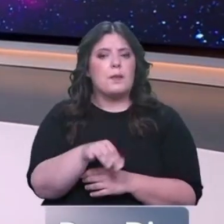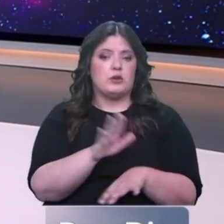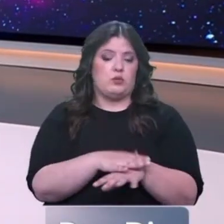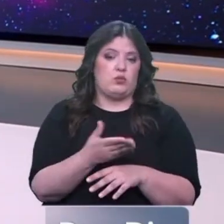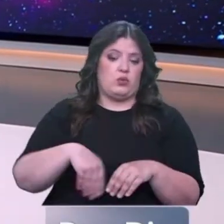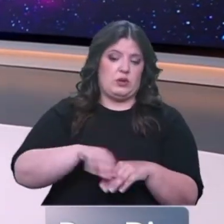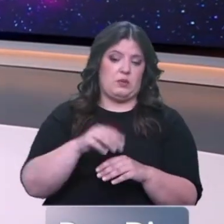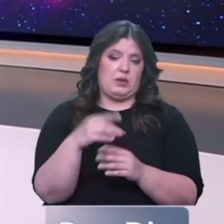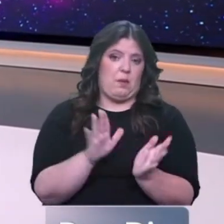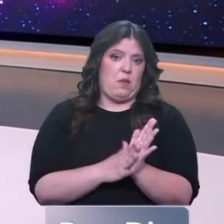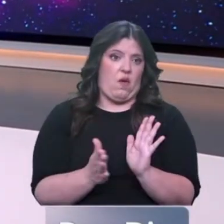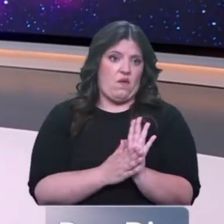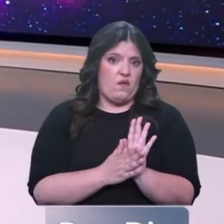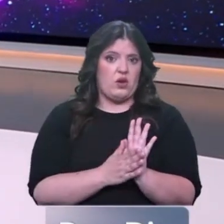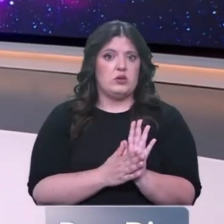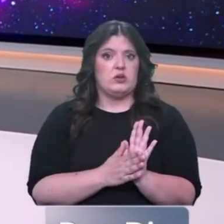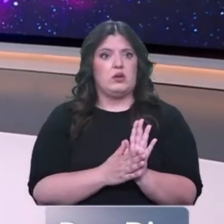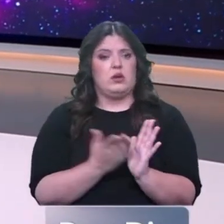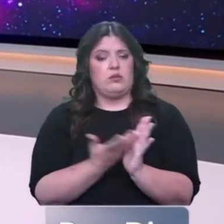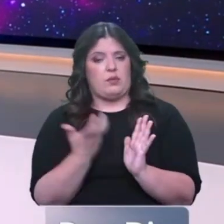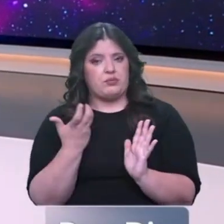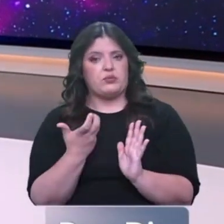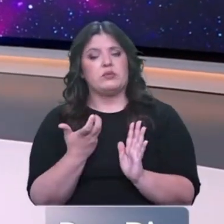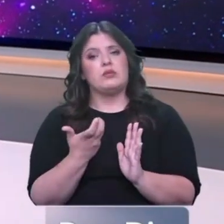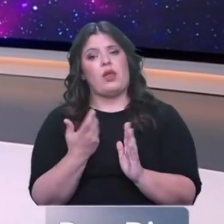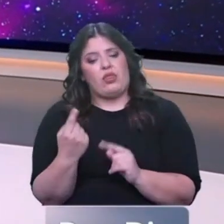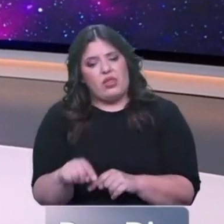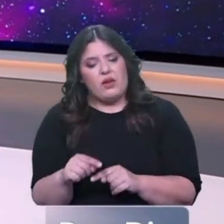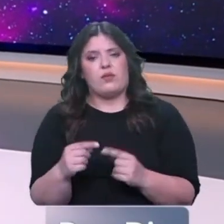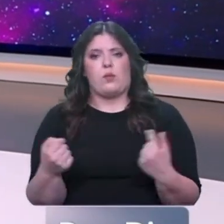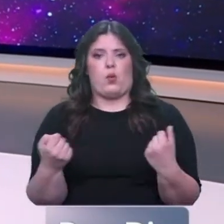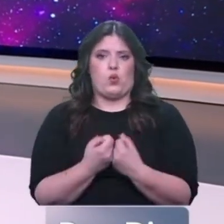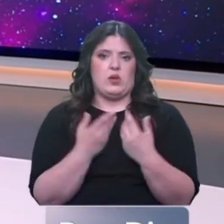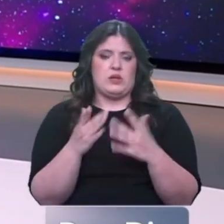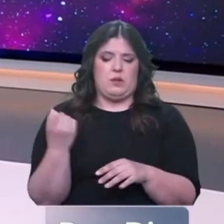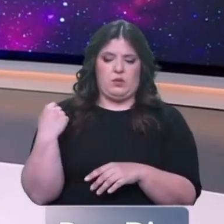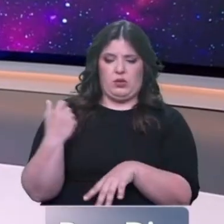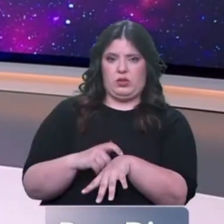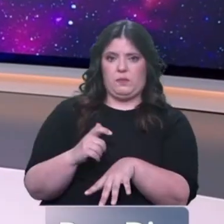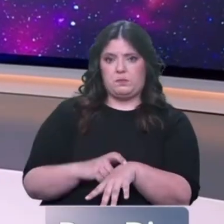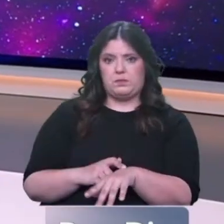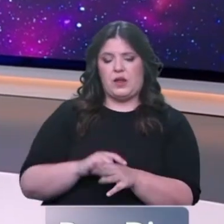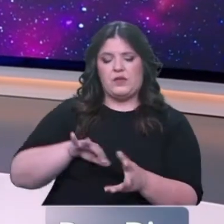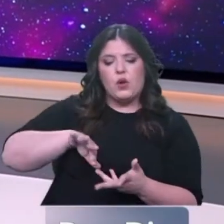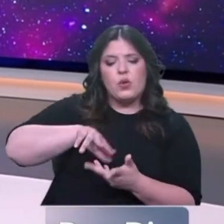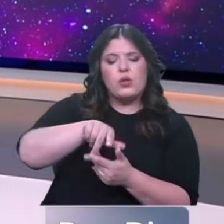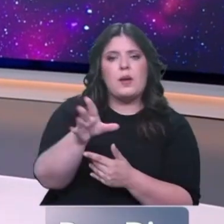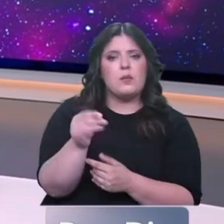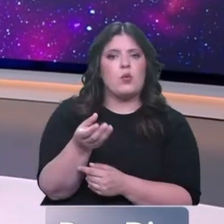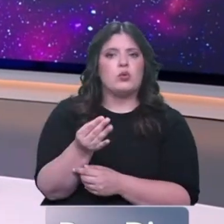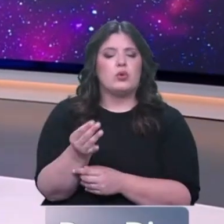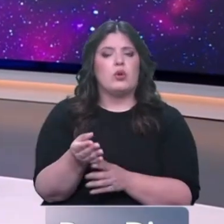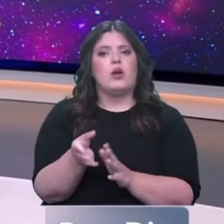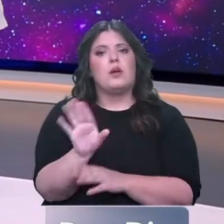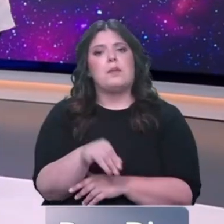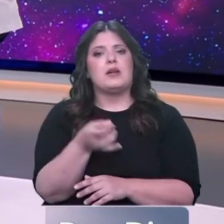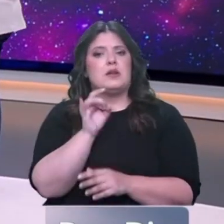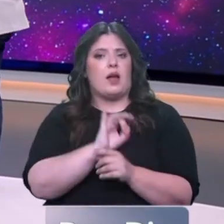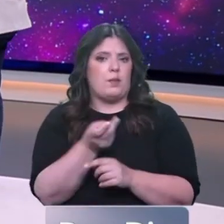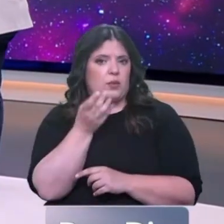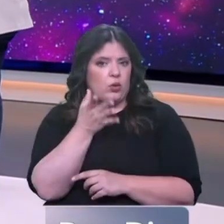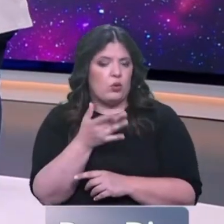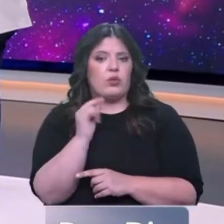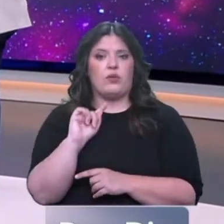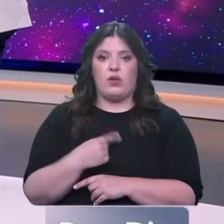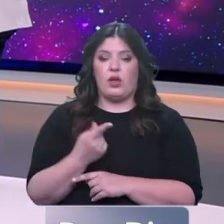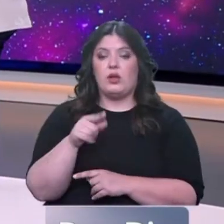cima tem provas, tem traços de que até teve uma colisão recentemente. Ela devia rodar muitíssimo mais depressa. Repara que